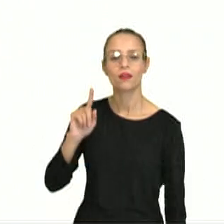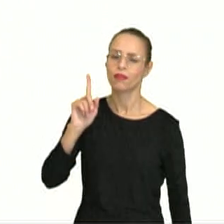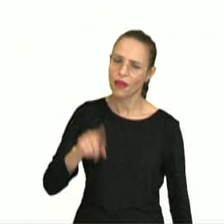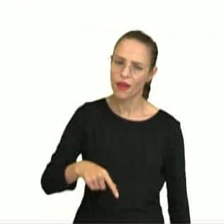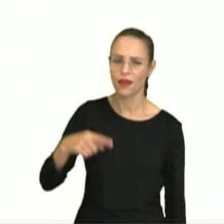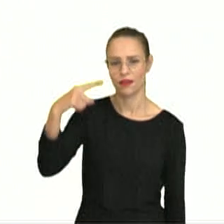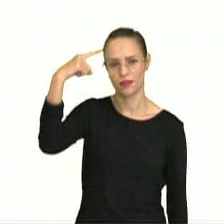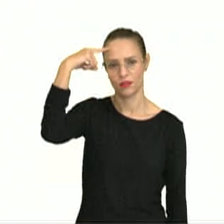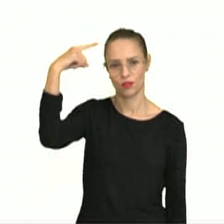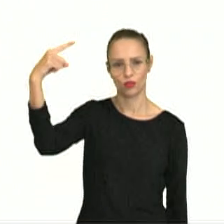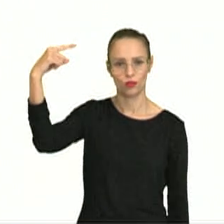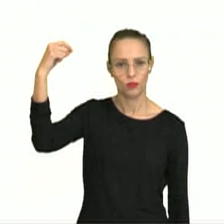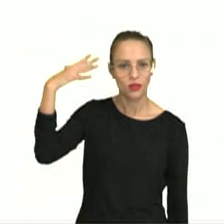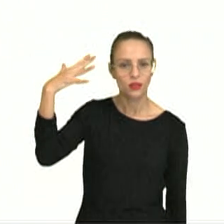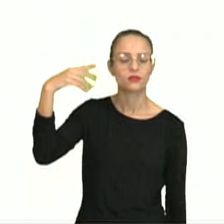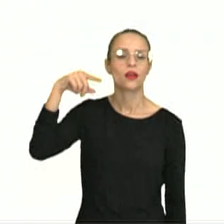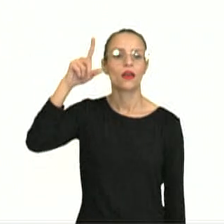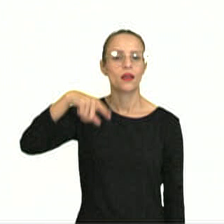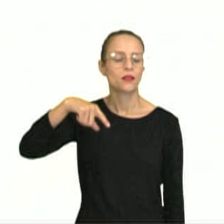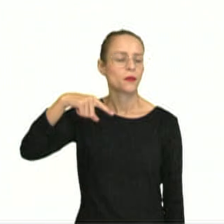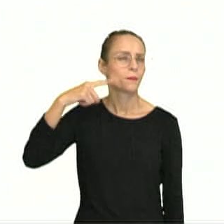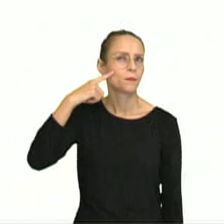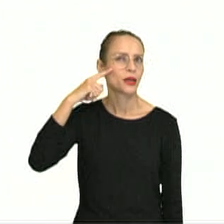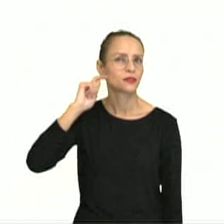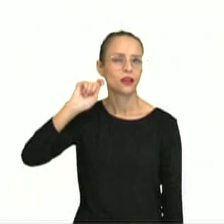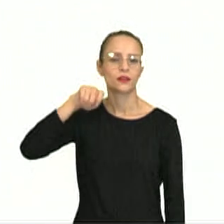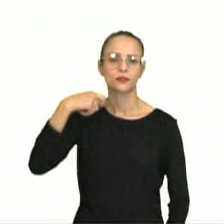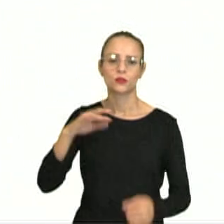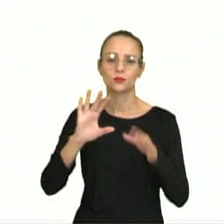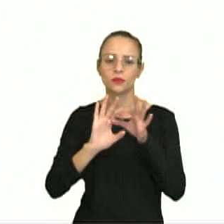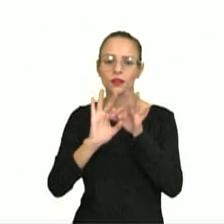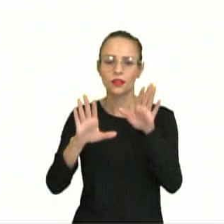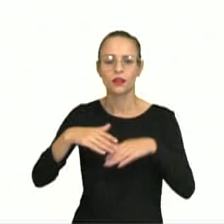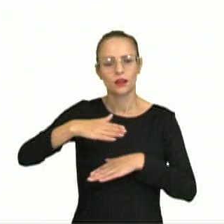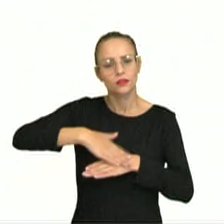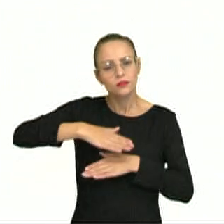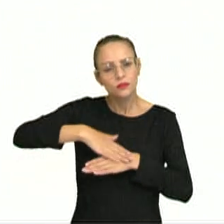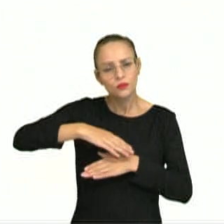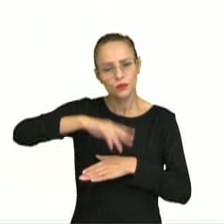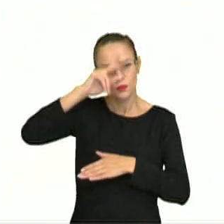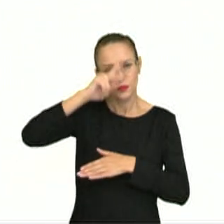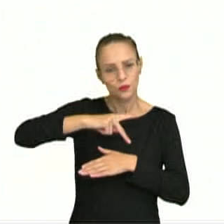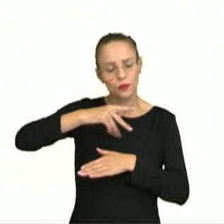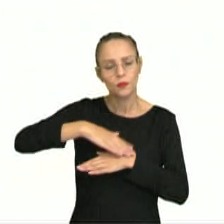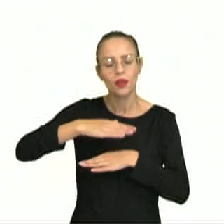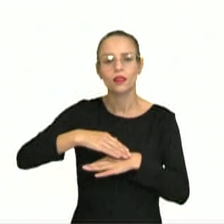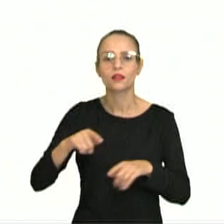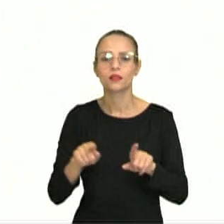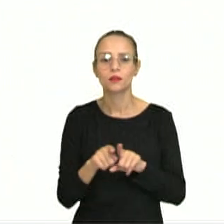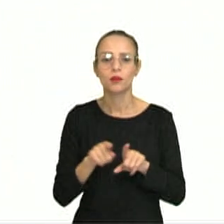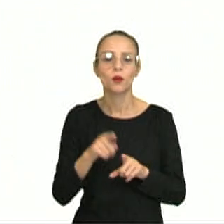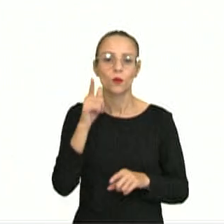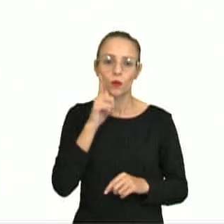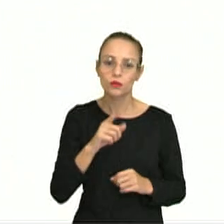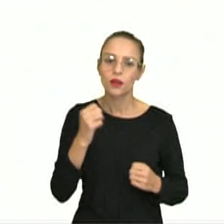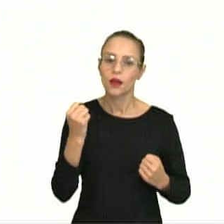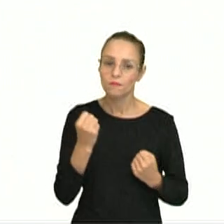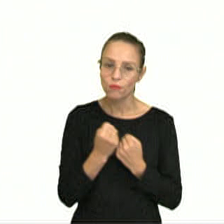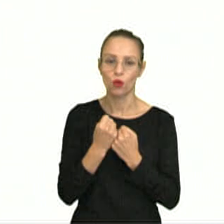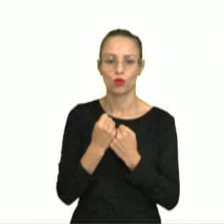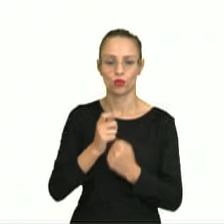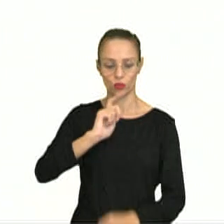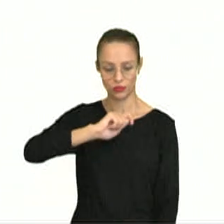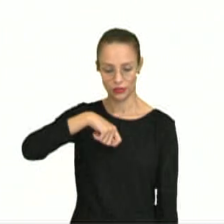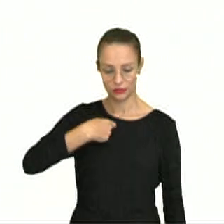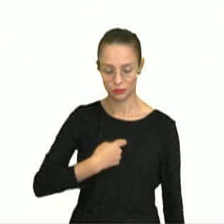iluminista, né? Ele pensava muito sobre liberdade, sobre autonomia. Ele vai conseguir esse apoio da